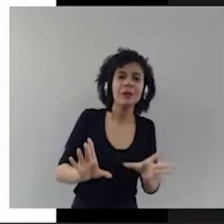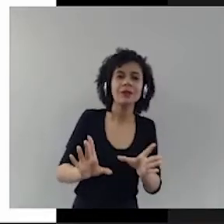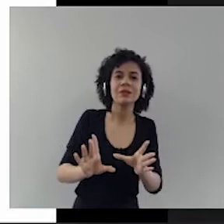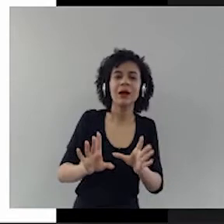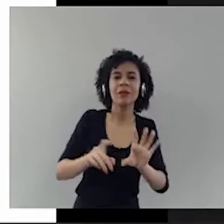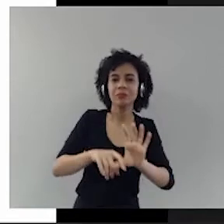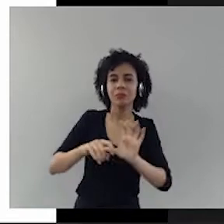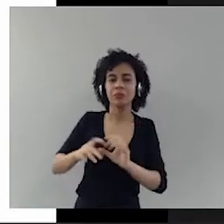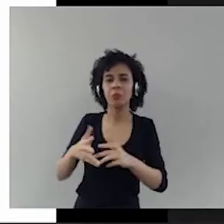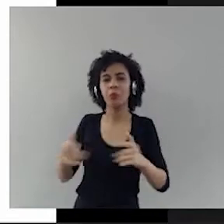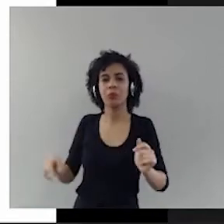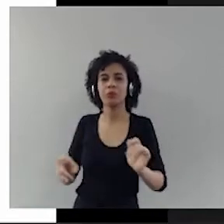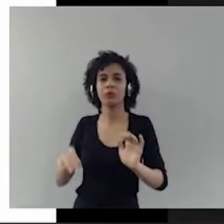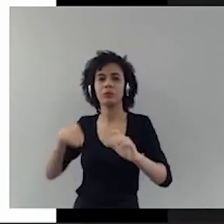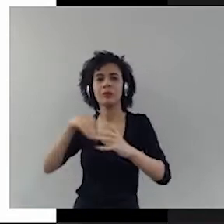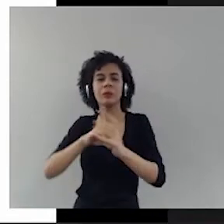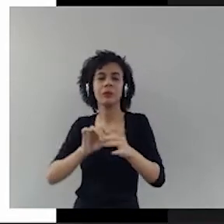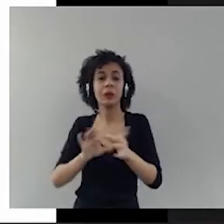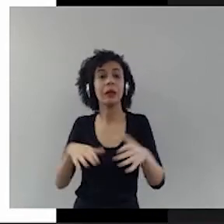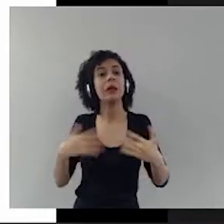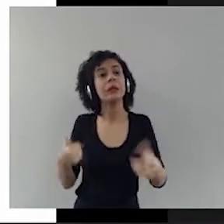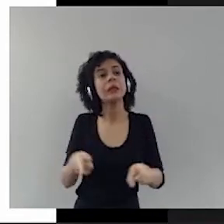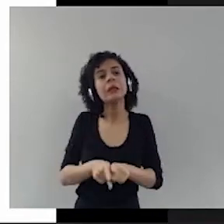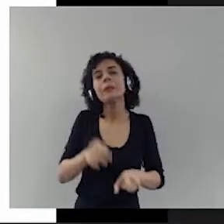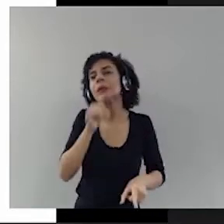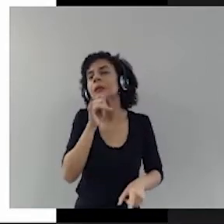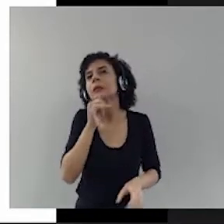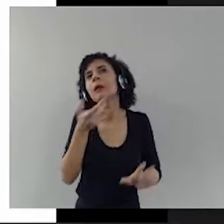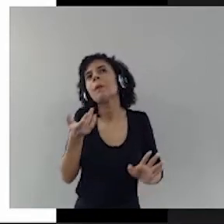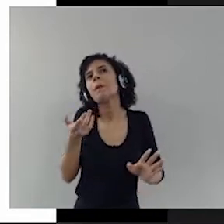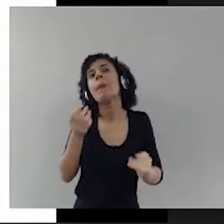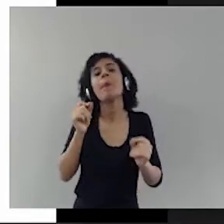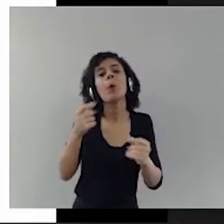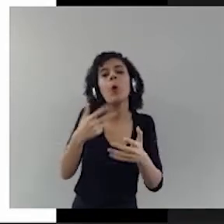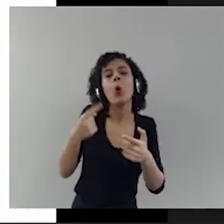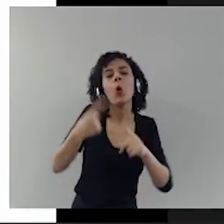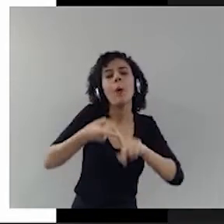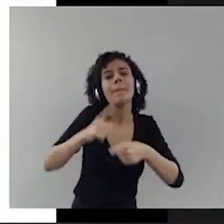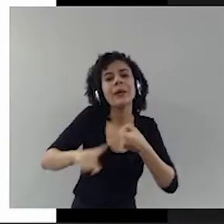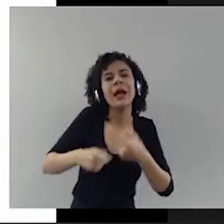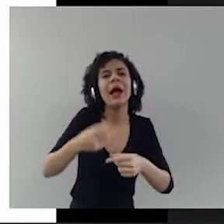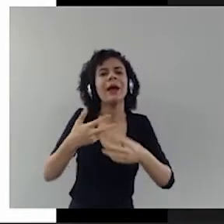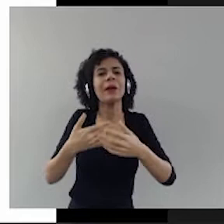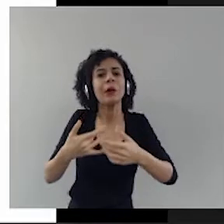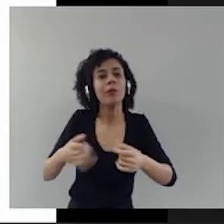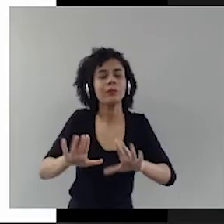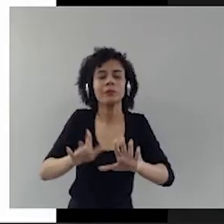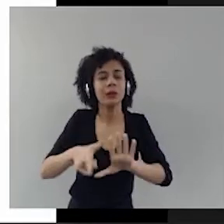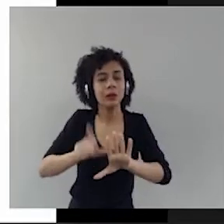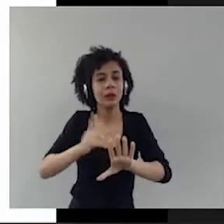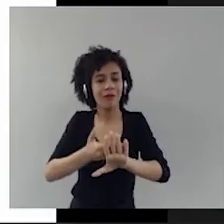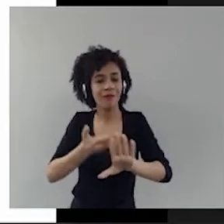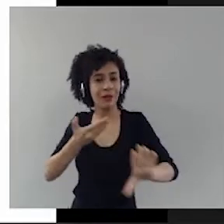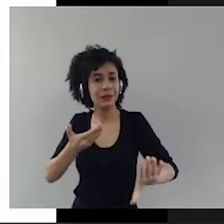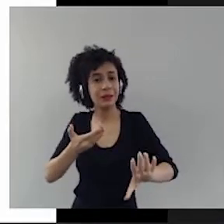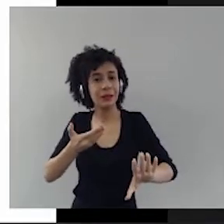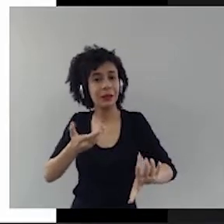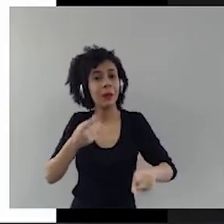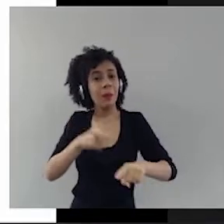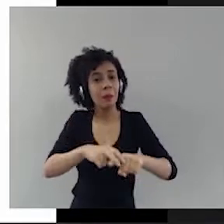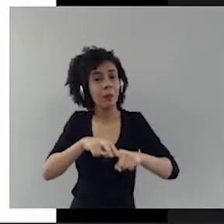algumas exigências de habilitação até condições algumas condições de participação podem ser afastadas como é